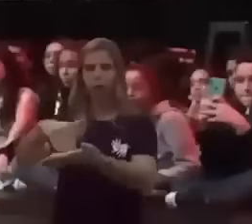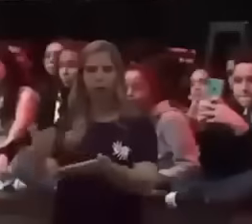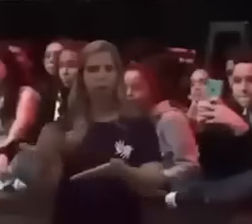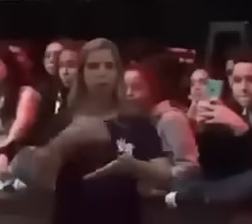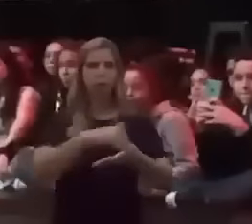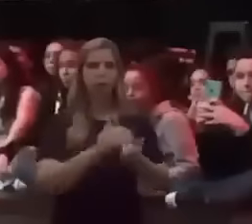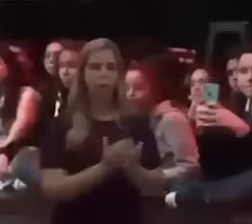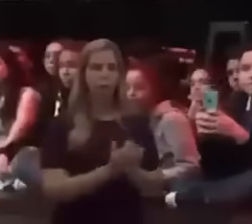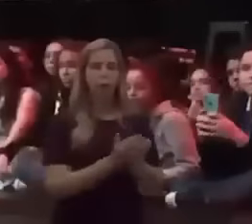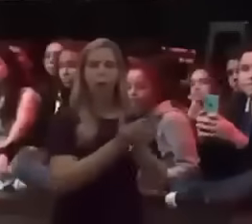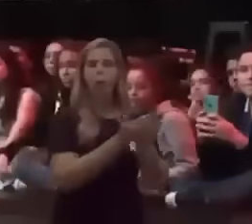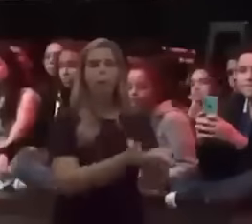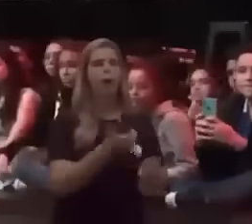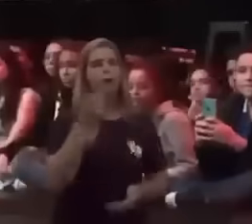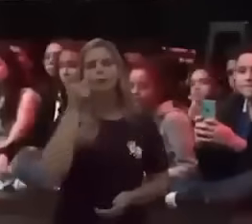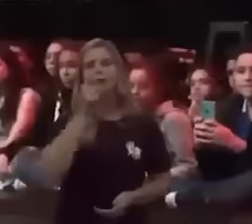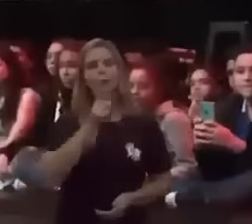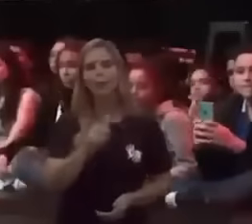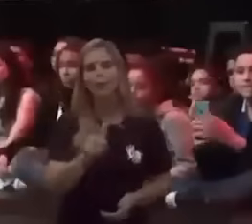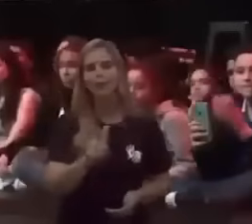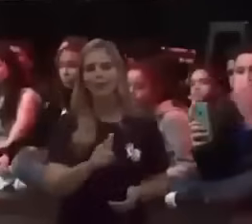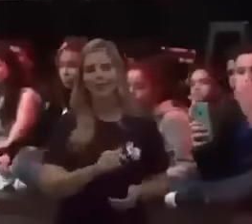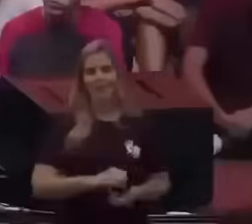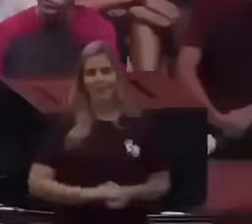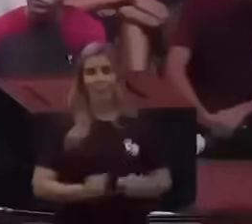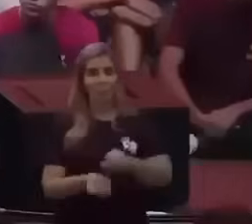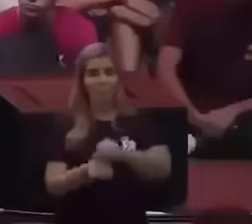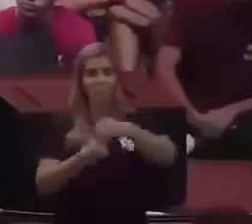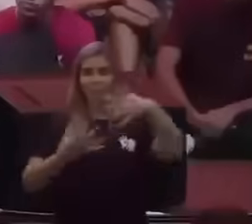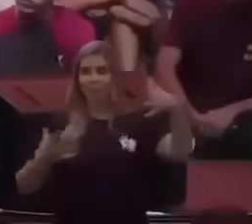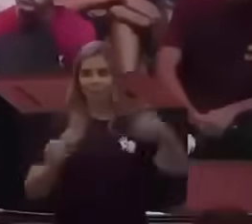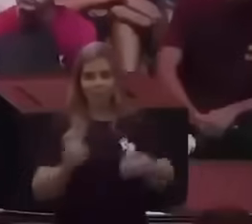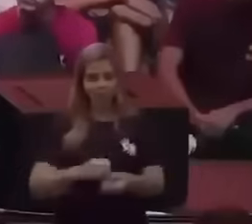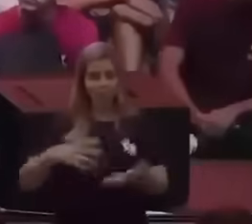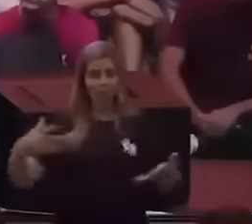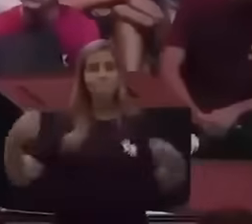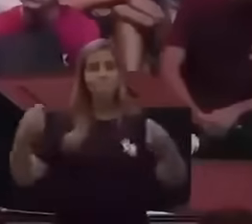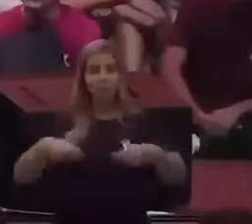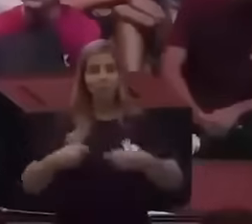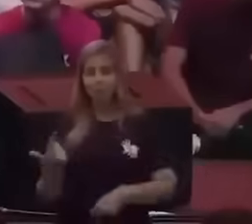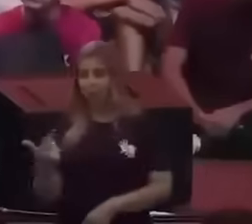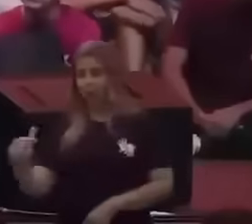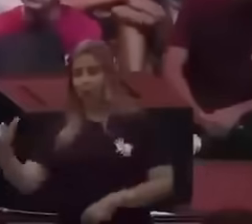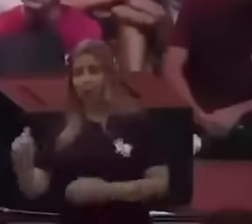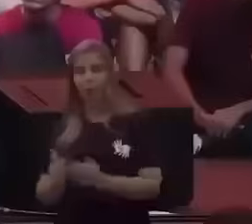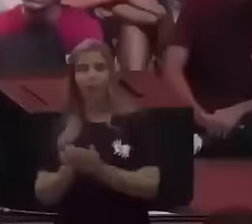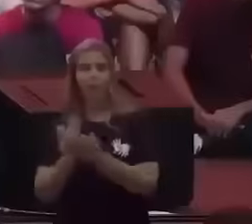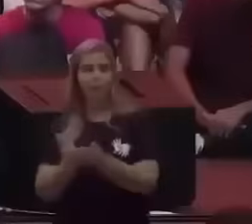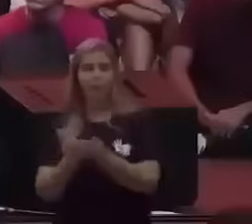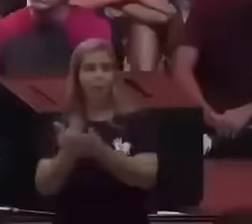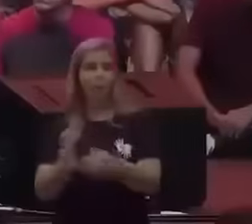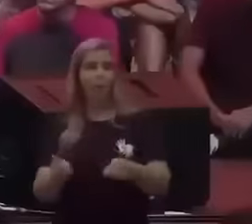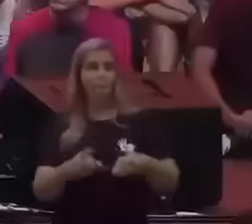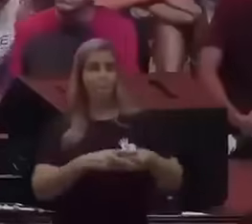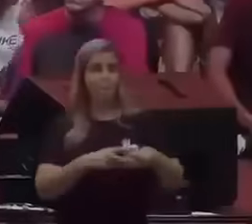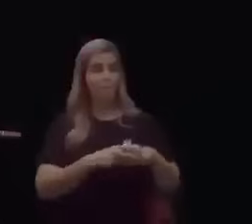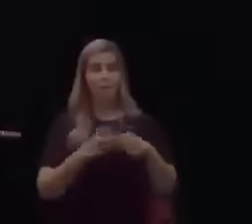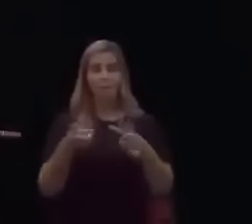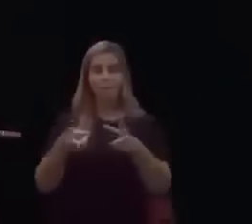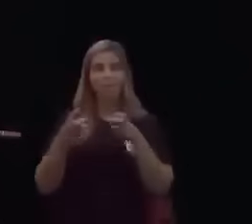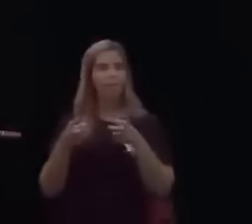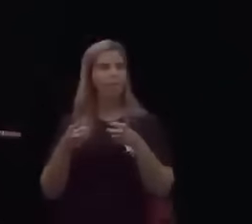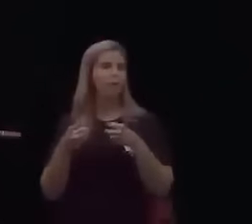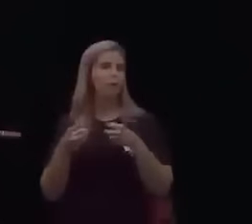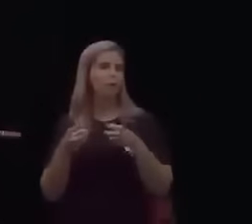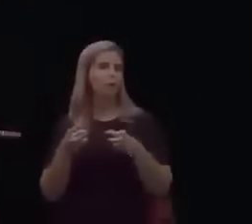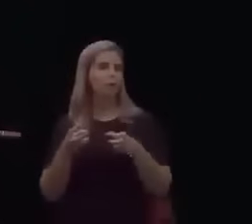aquele barco não consegue reter o produto da pesca milagrosa, o outro barco precisa vir. E quando Pedro percebe que não está apenas